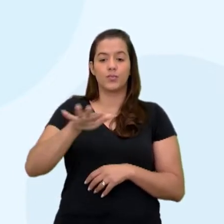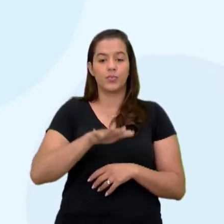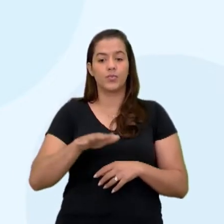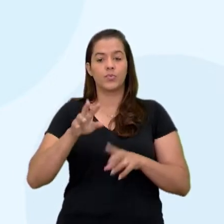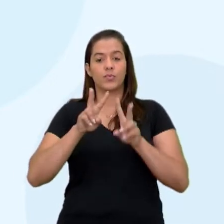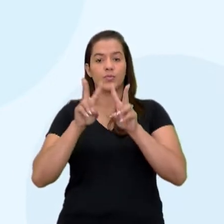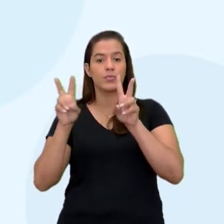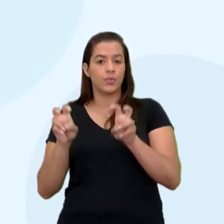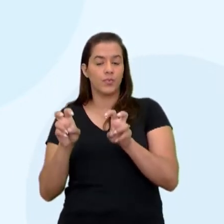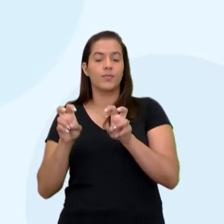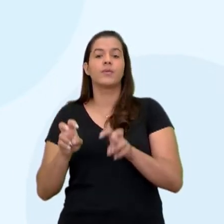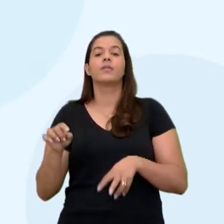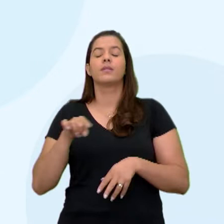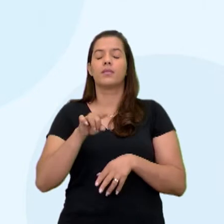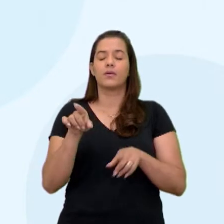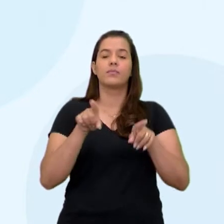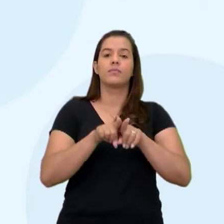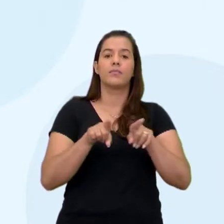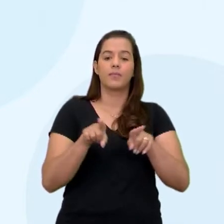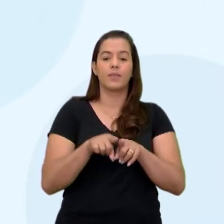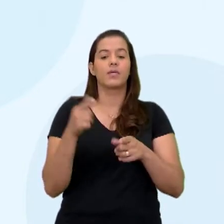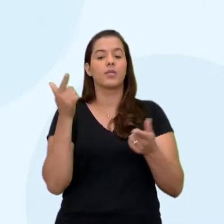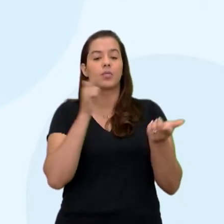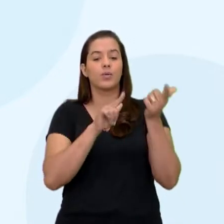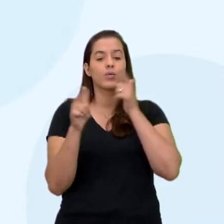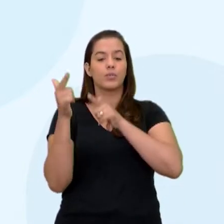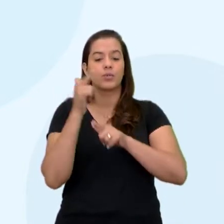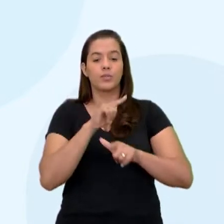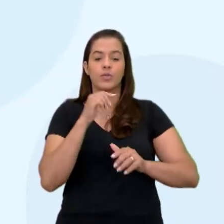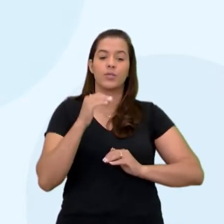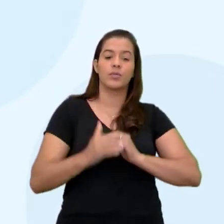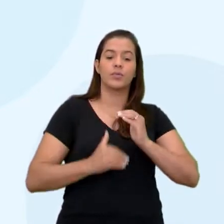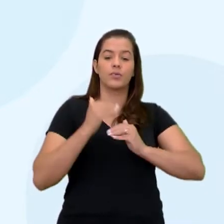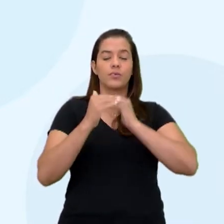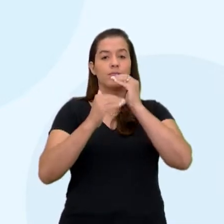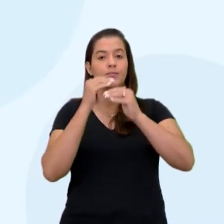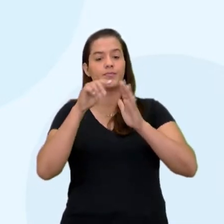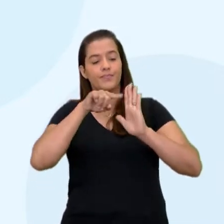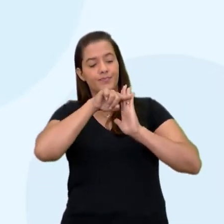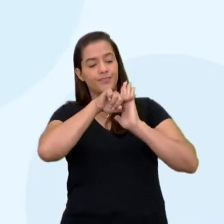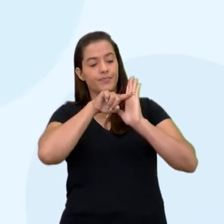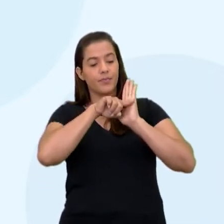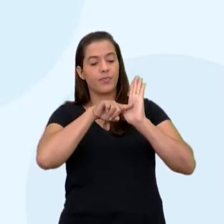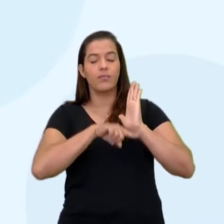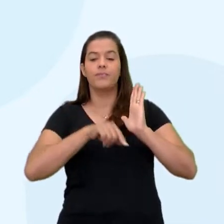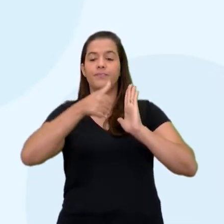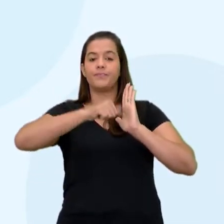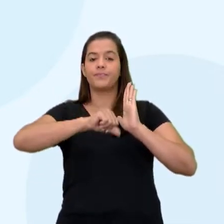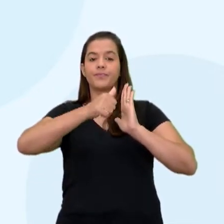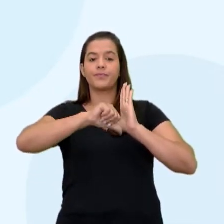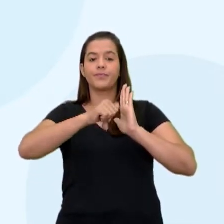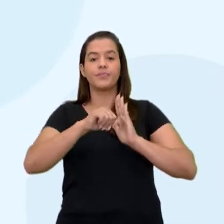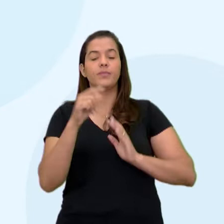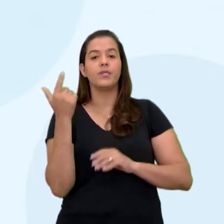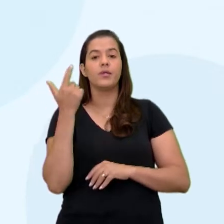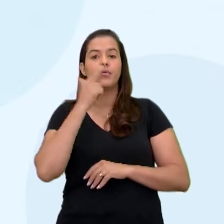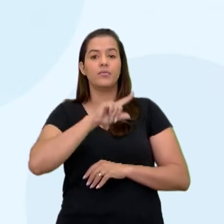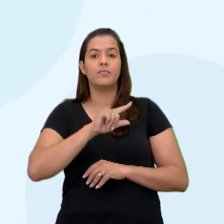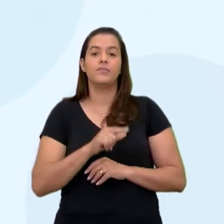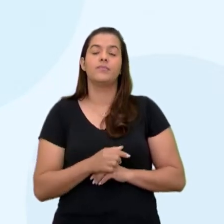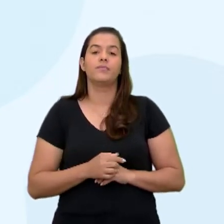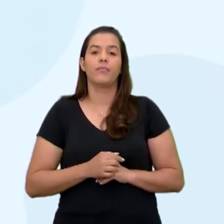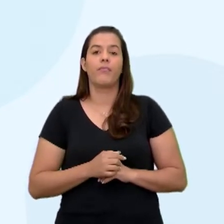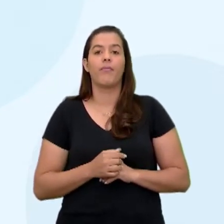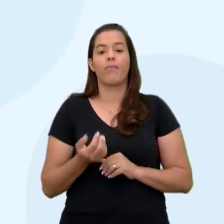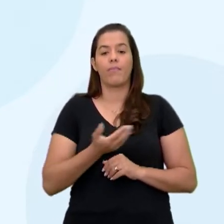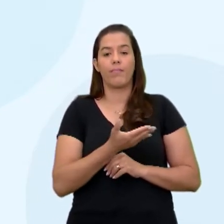tópico, significa também que ele conseguiu desenvolver a análise. Ele conseguiu extrair dali